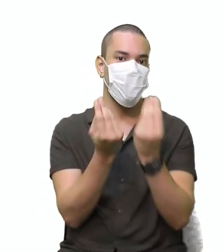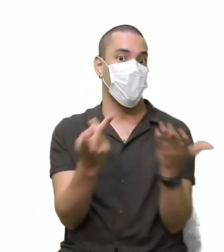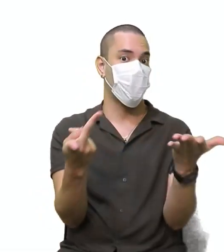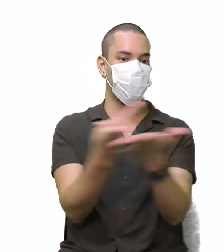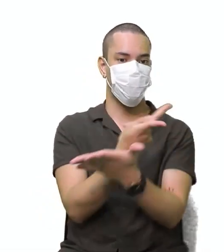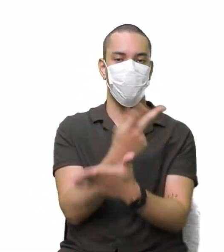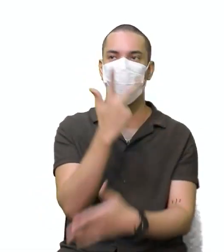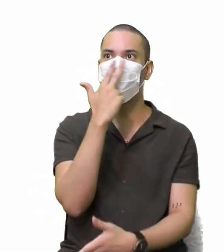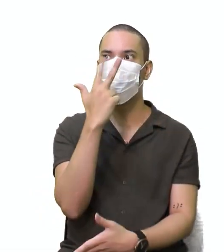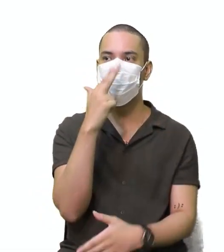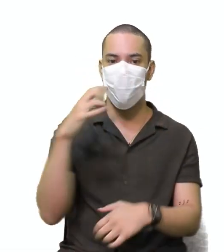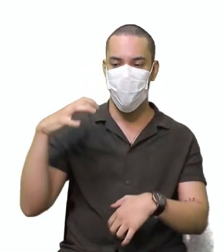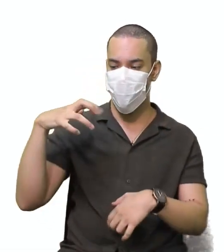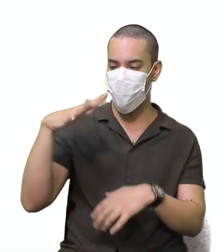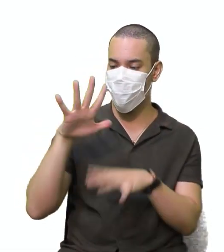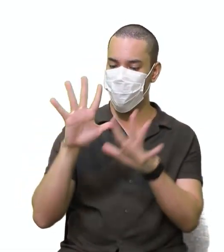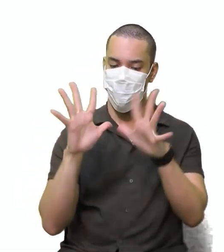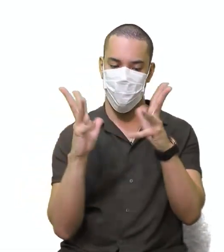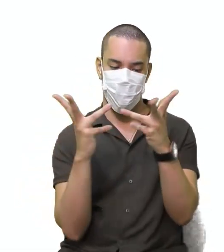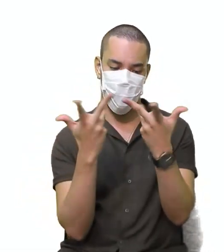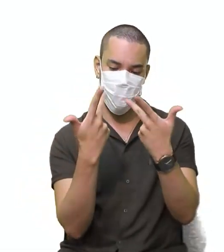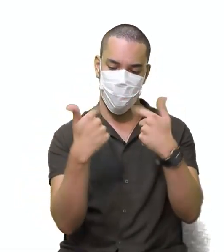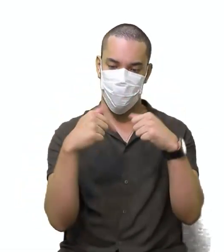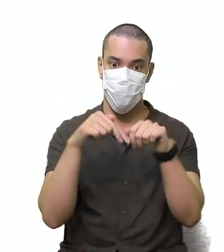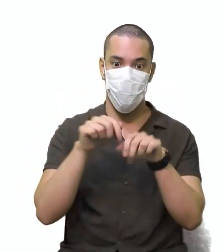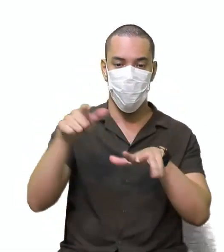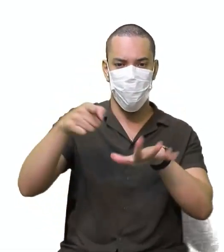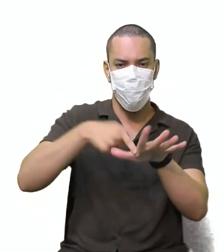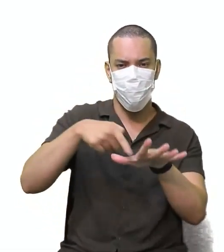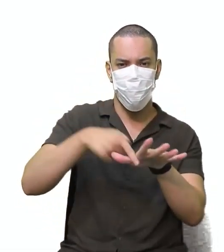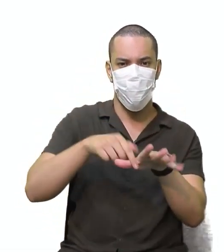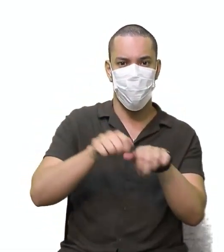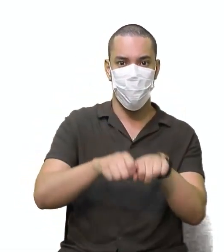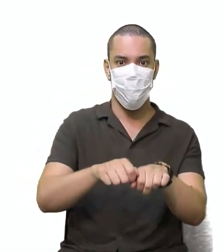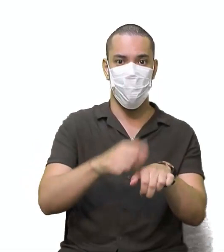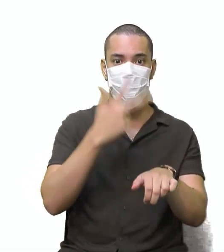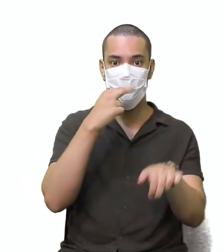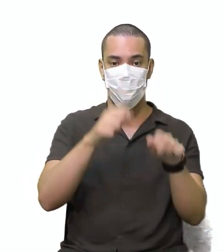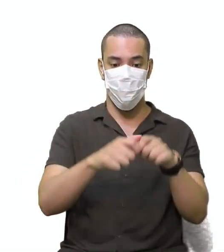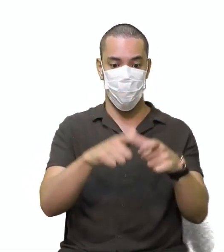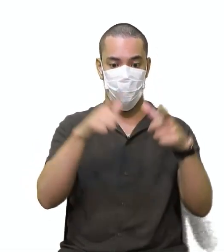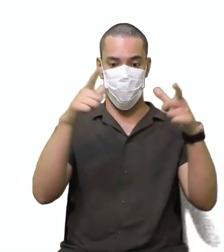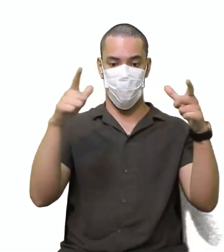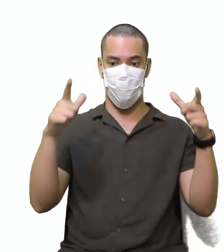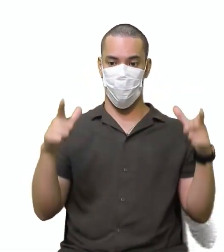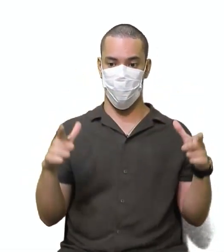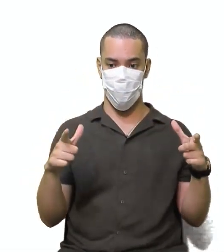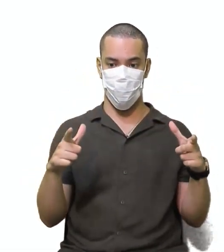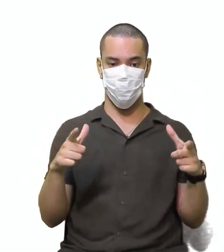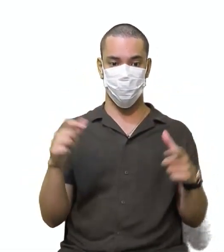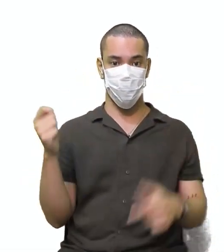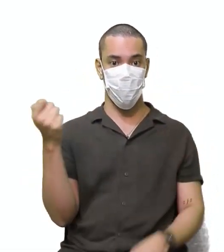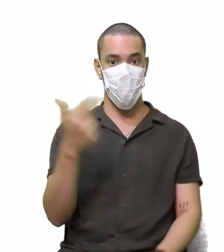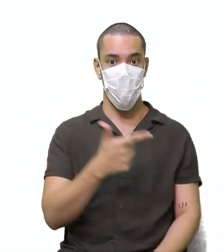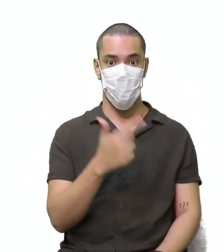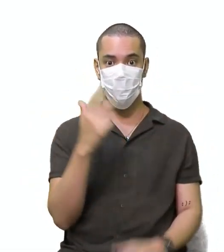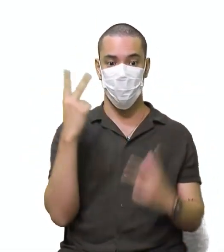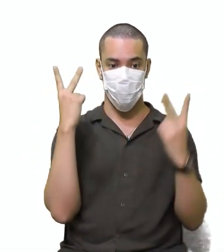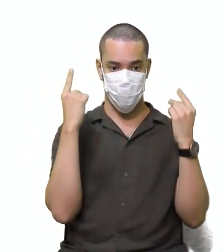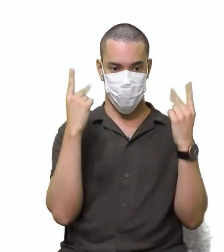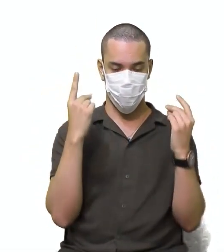uma aranha, né? As mãos e os pés ficam muito mais, tem um crescimento muito maior do que o comum,